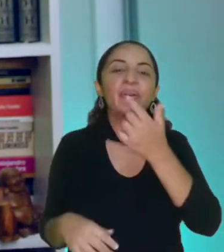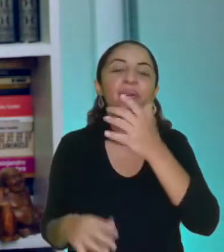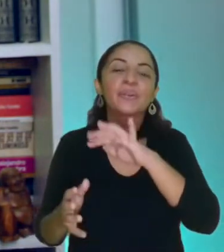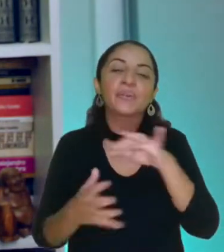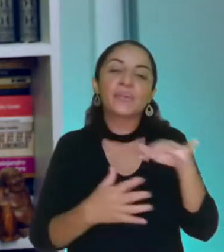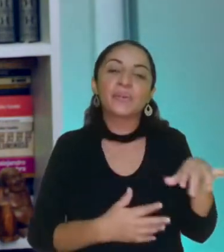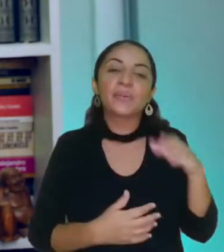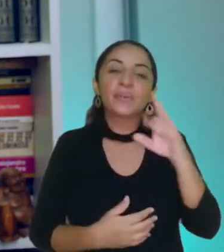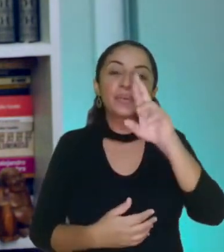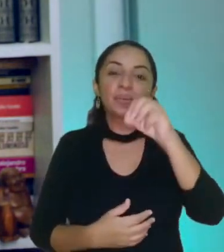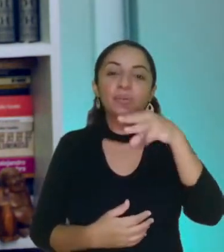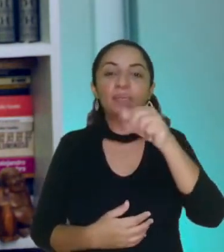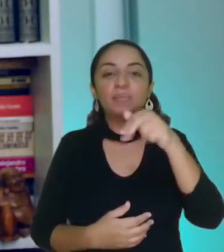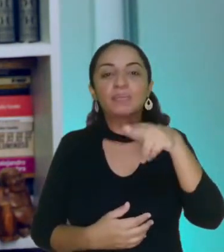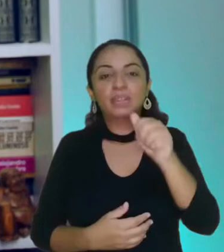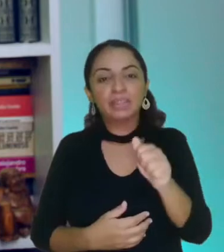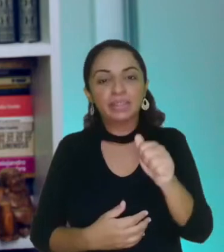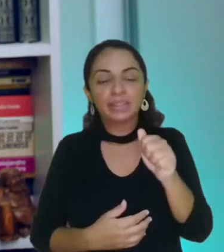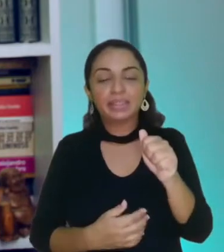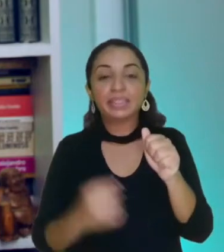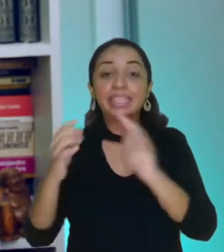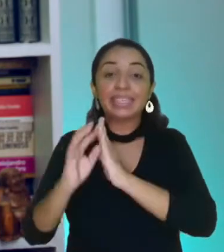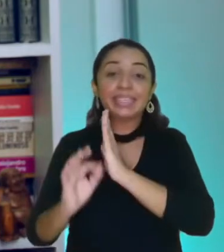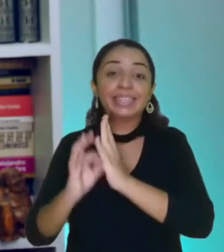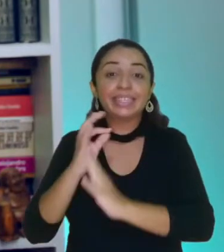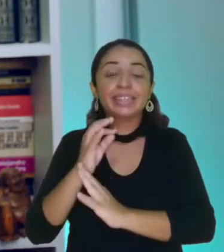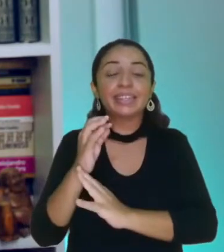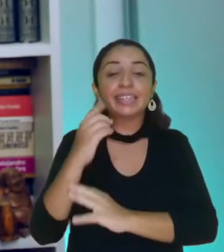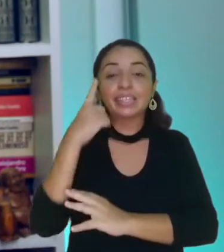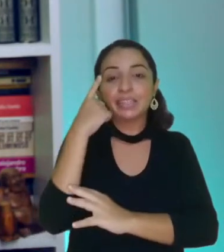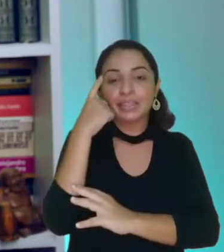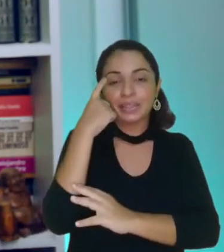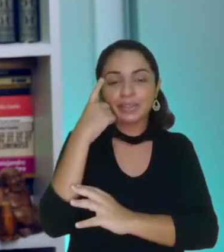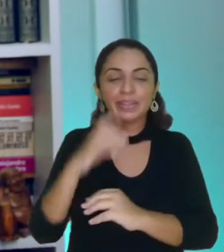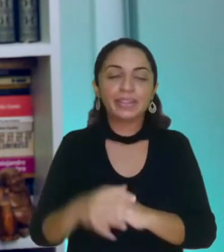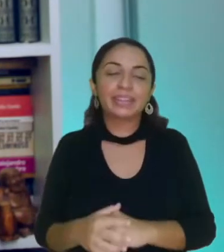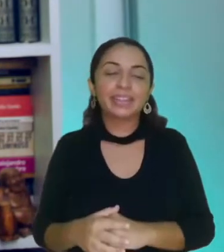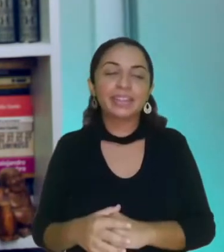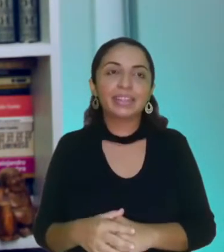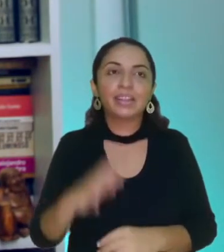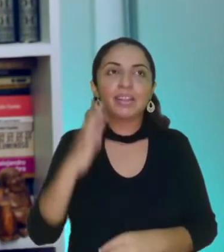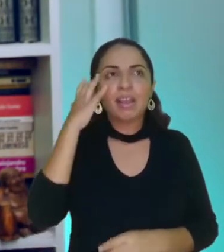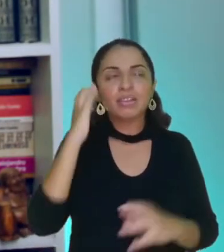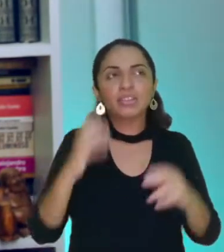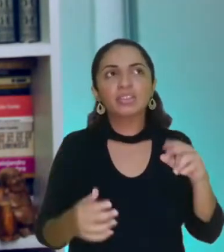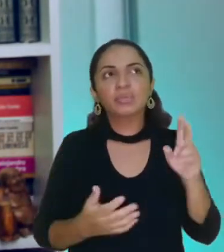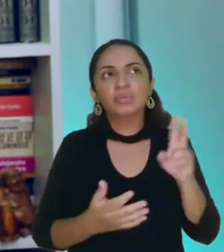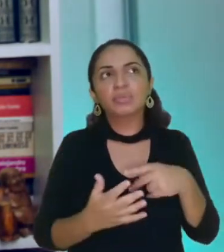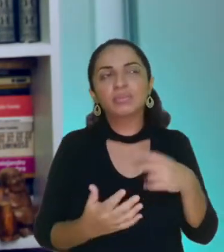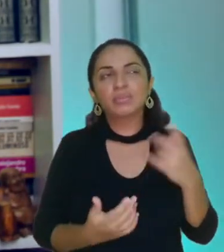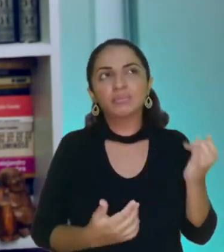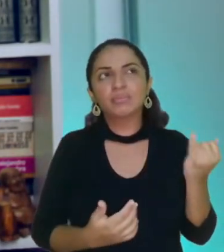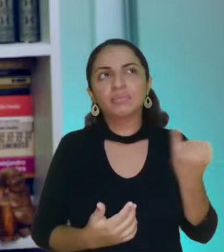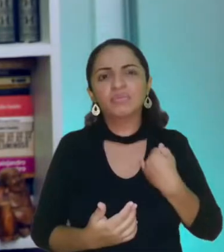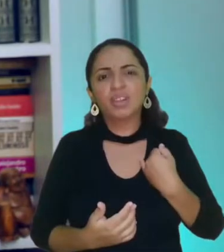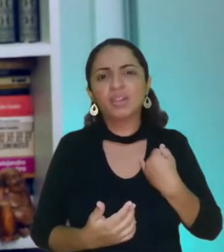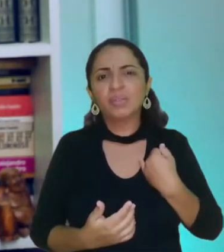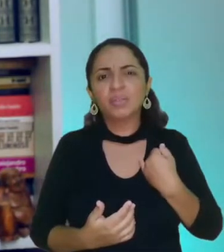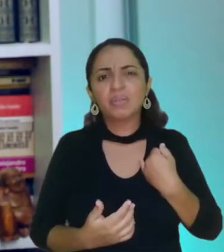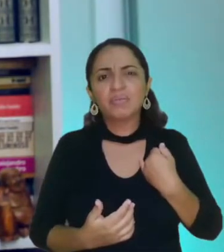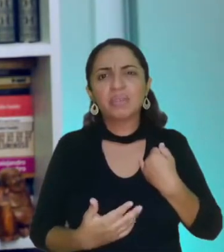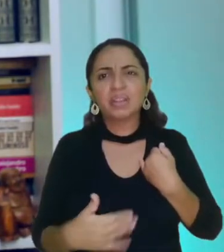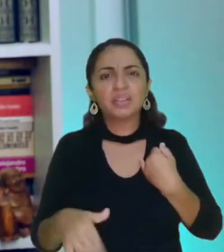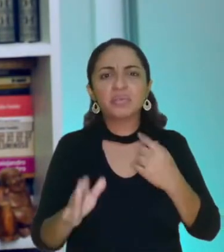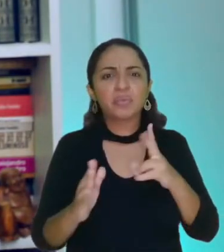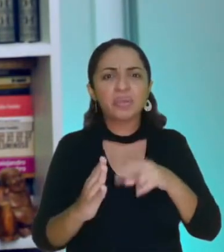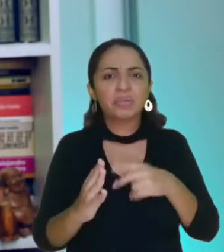dos grandes clássicos do escritor italiano. A Romana. Acho que o Davi leu esse livro, me recomendou, mas eu acabei não